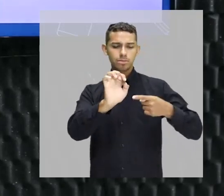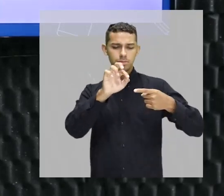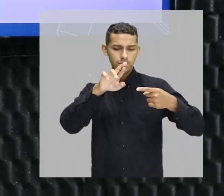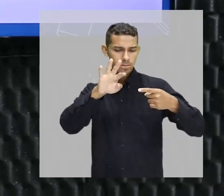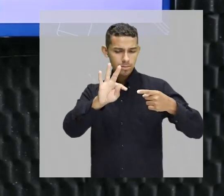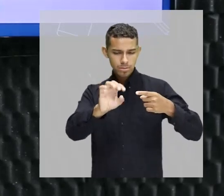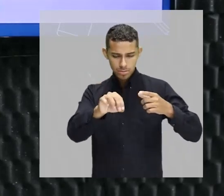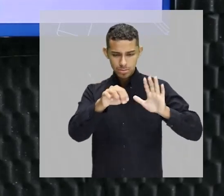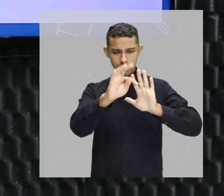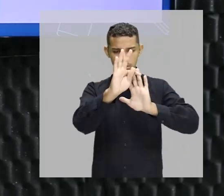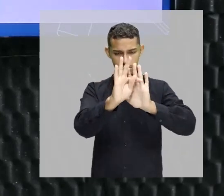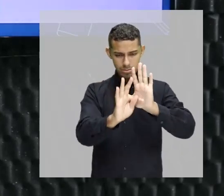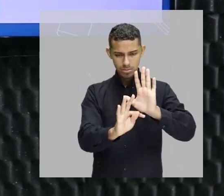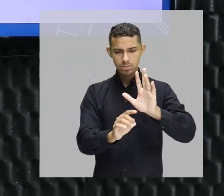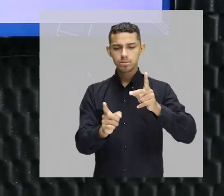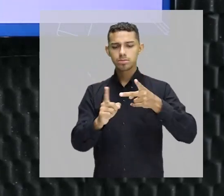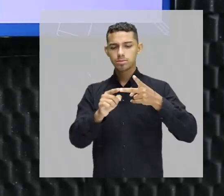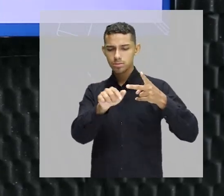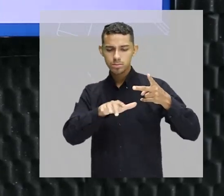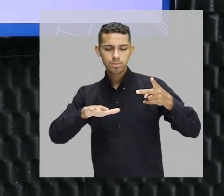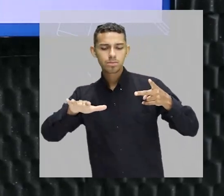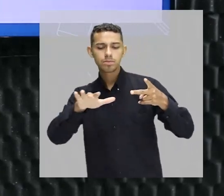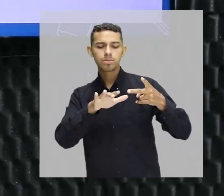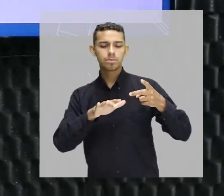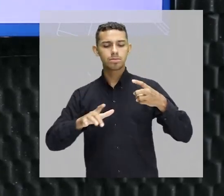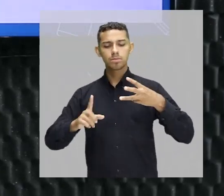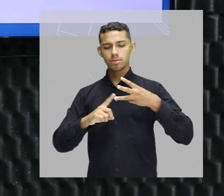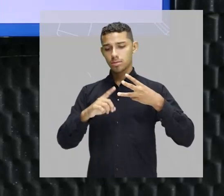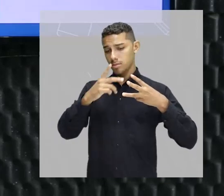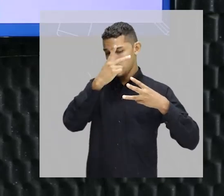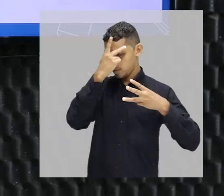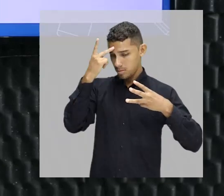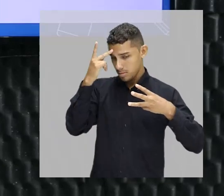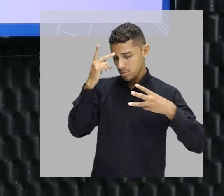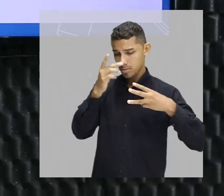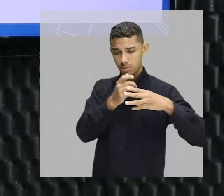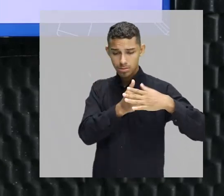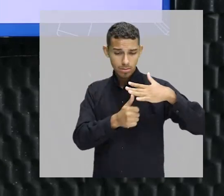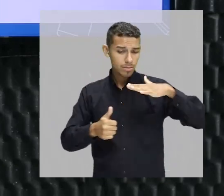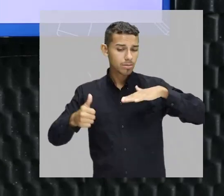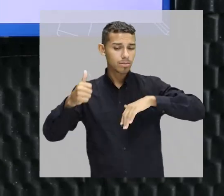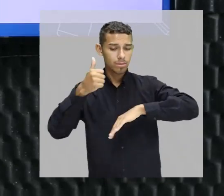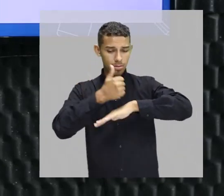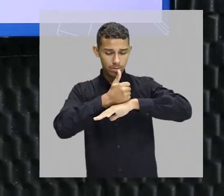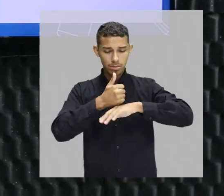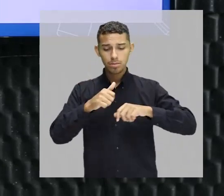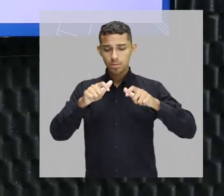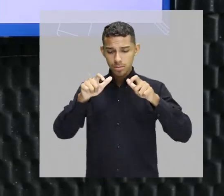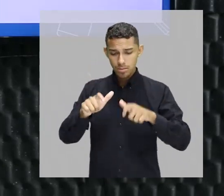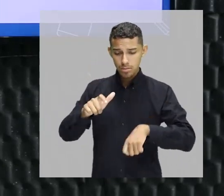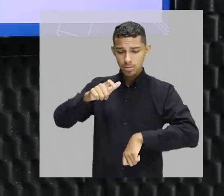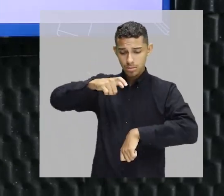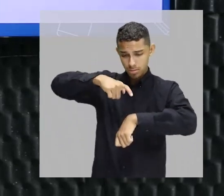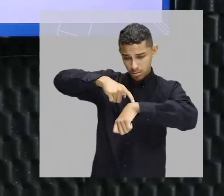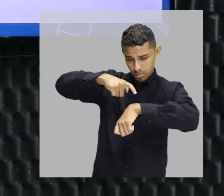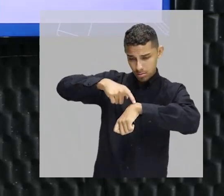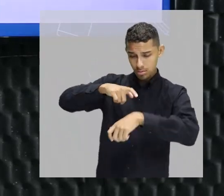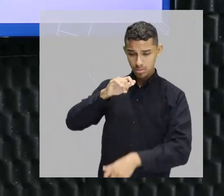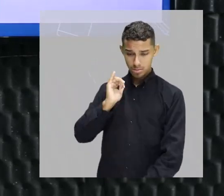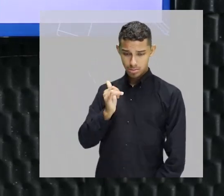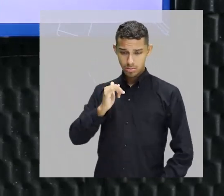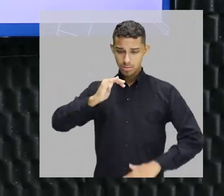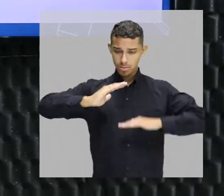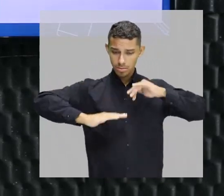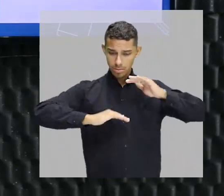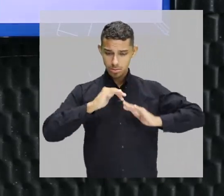personagens, o ambiente, o espaço, o tempo, o narrador. E quais são os gêneros textuais que